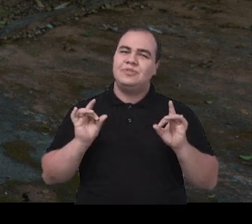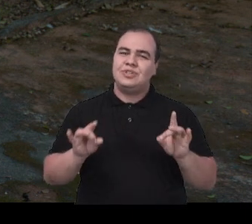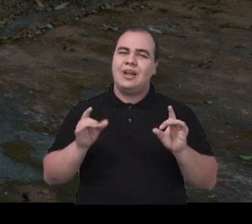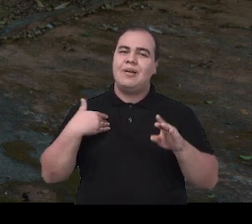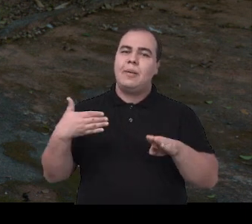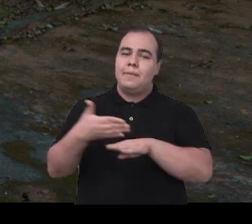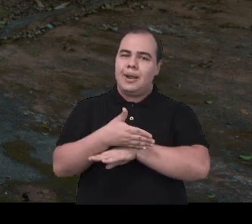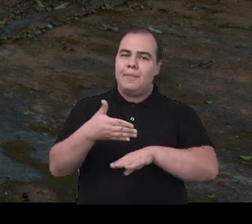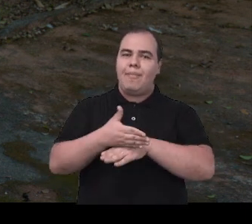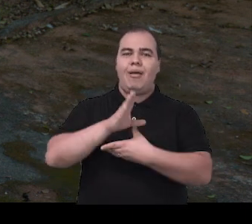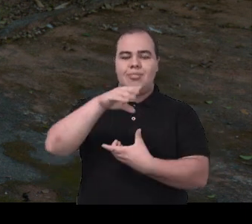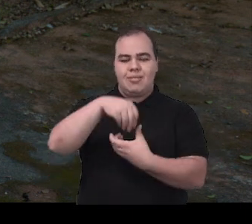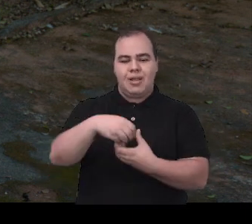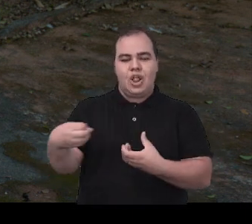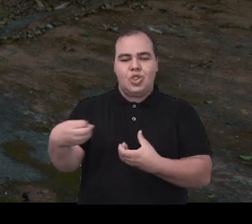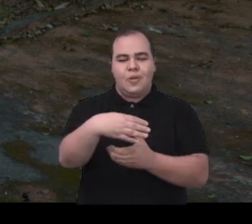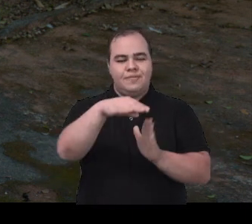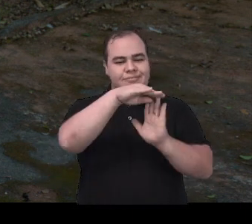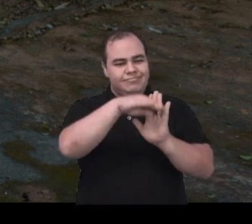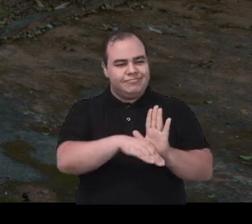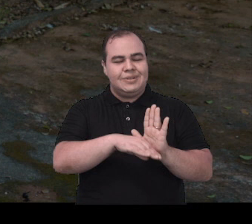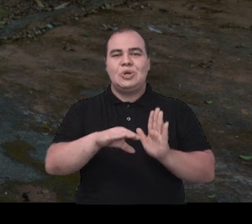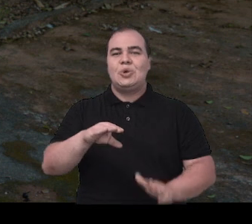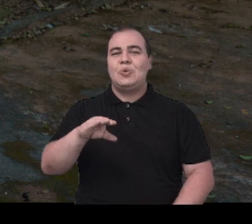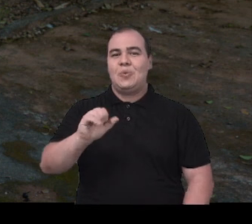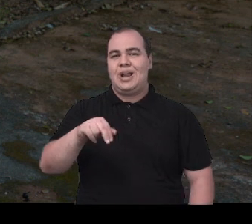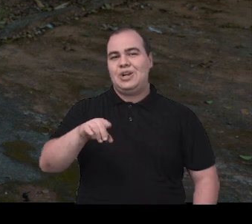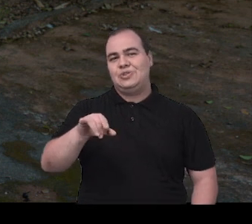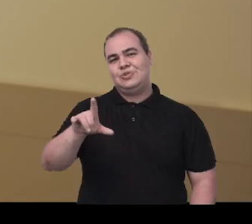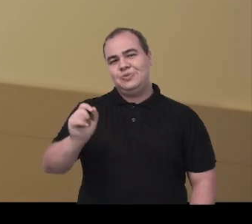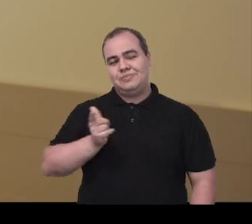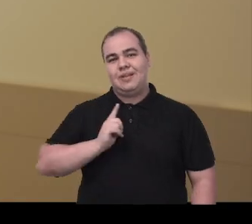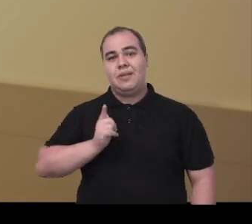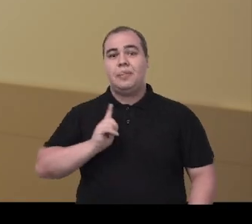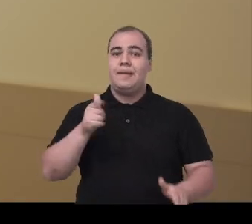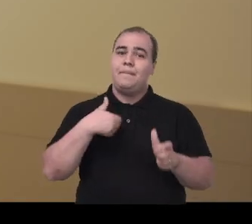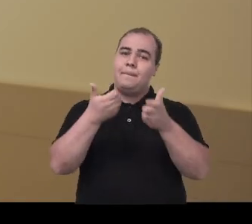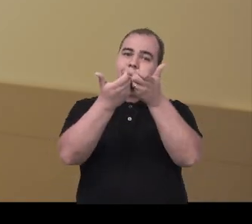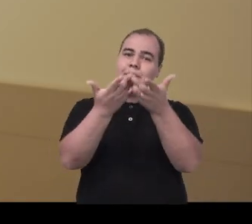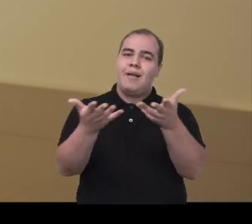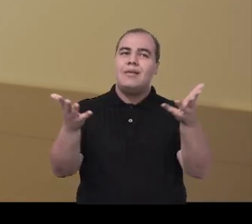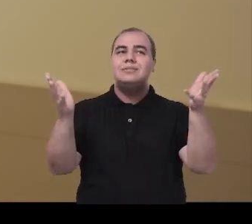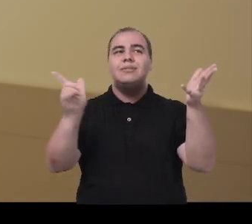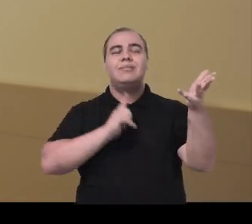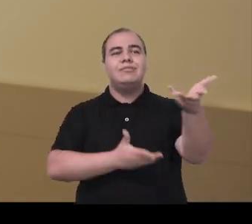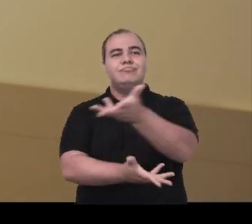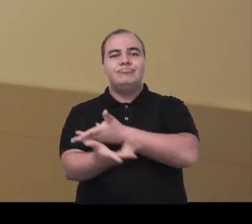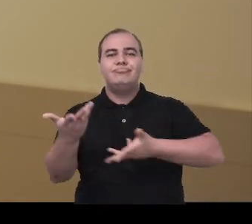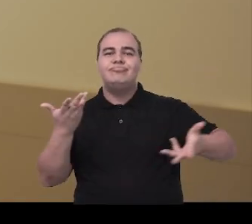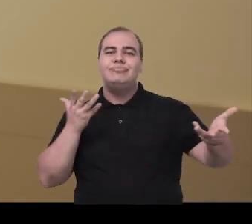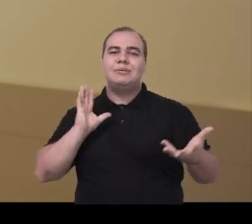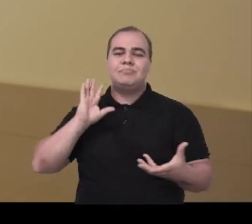por participar desse novo ciclo que o Cândido está iniciando. Seria ampliação dos serviços, seriam novos